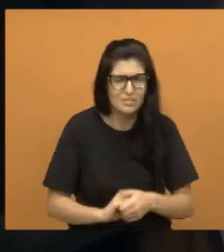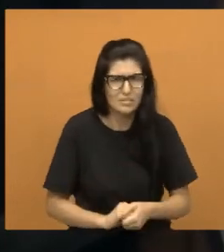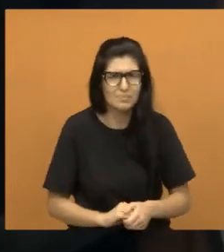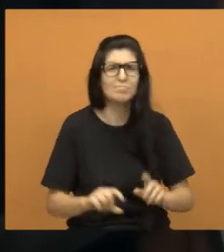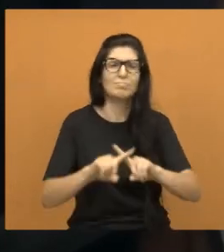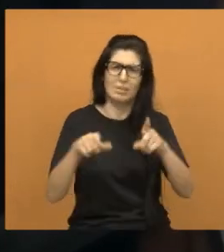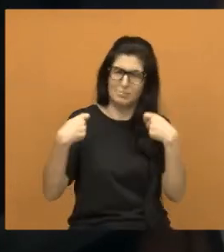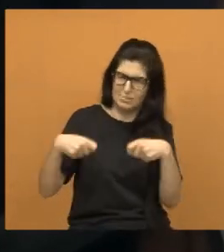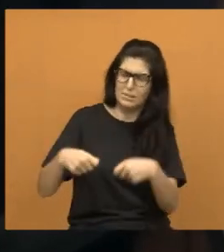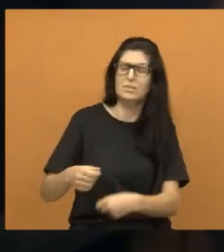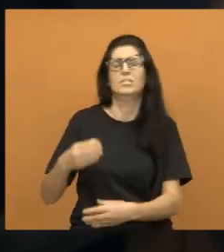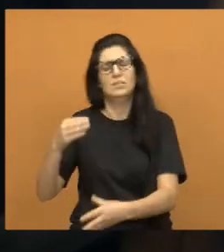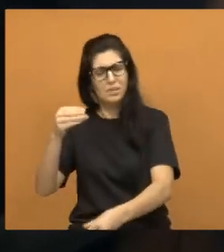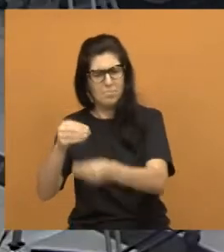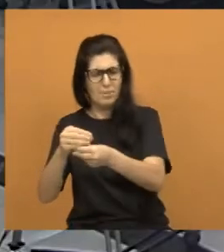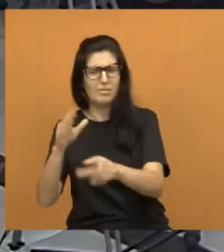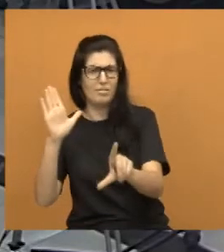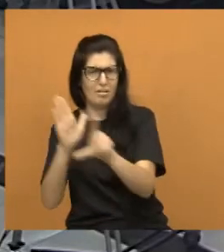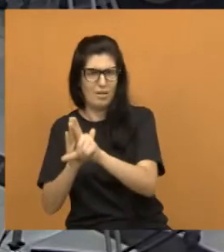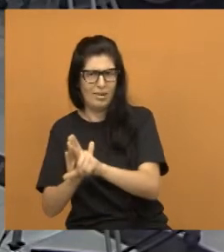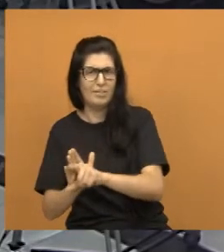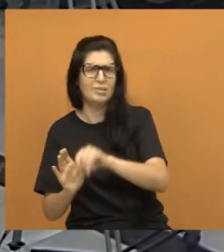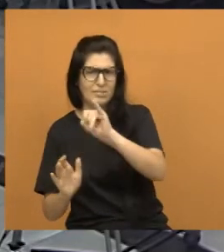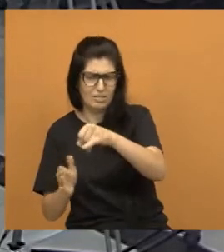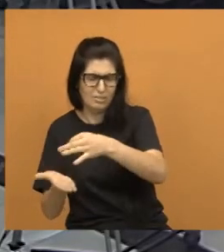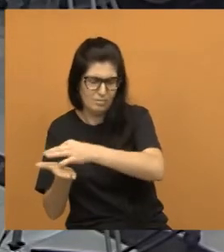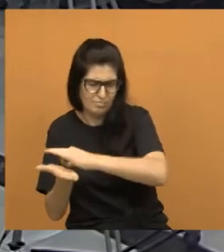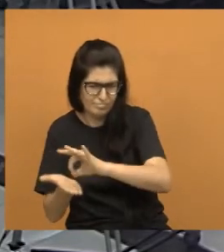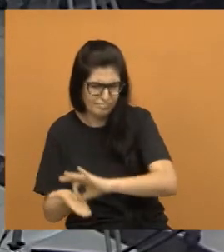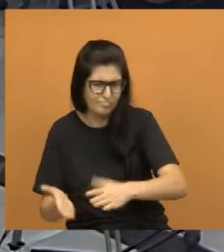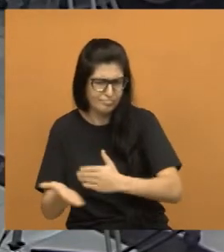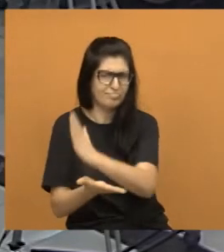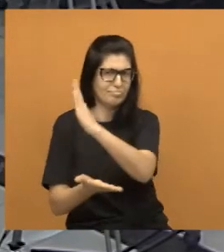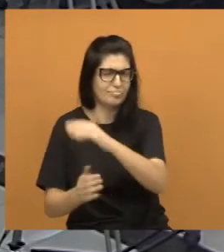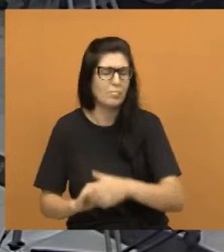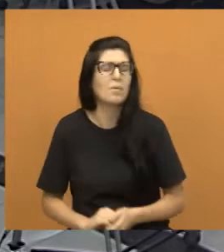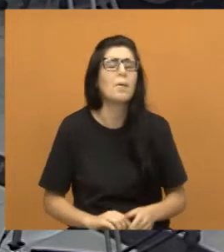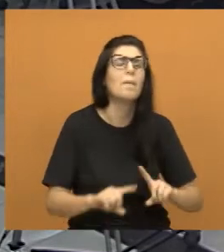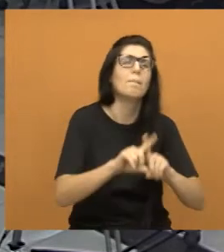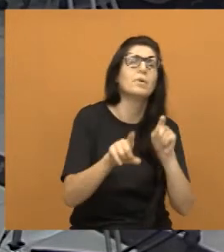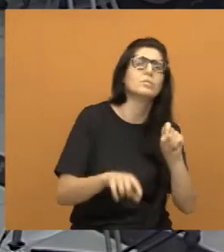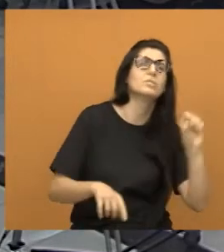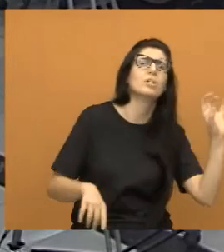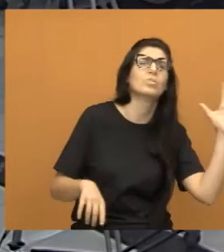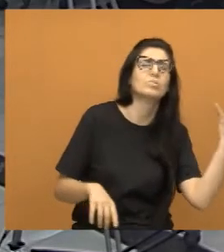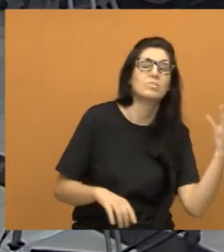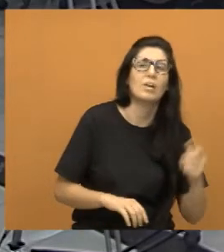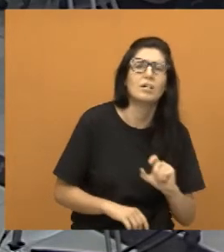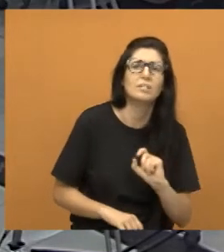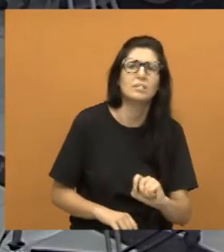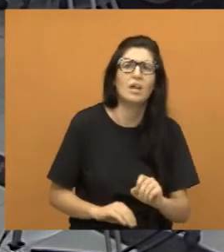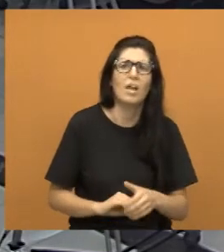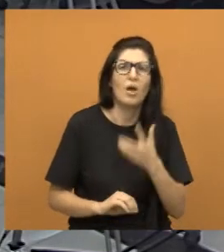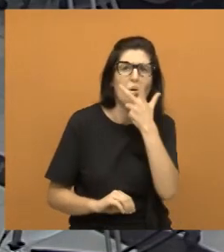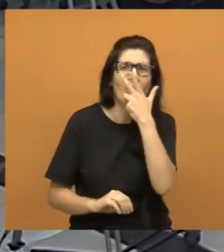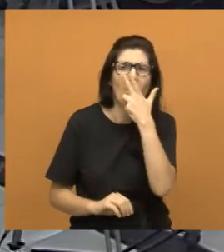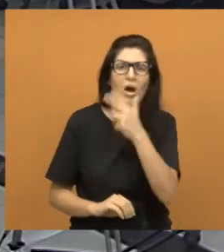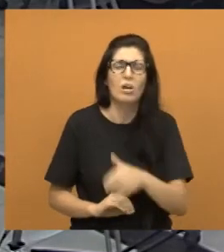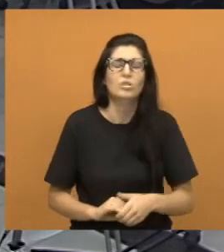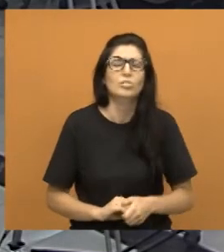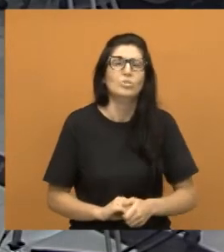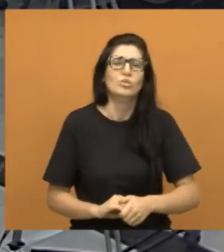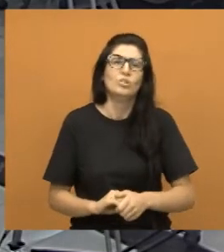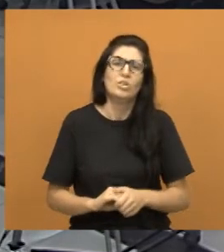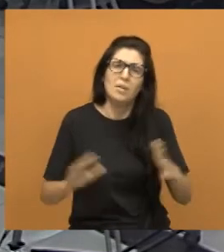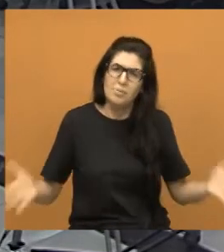vai nos ajudar muito. Então, o que acontece, o vereador Paulinho do Esporte, né? Eu acho que isso aí só